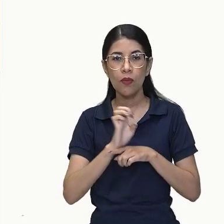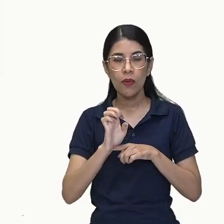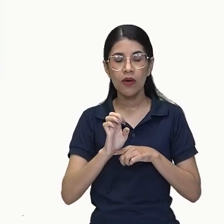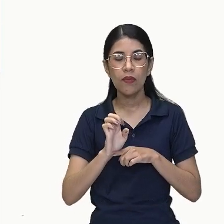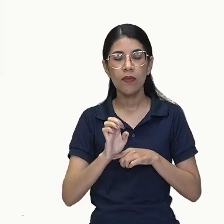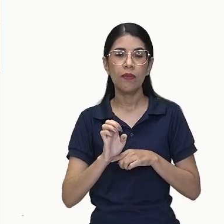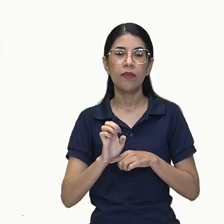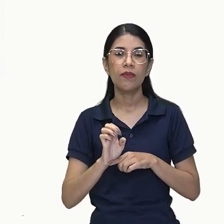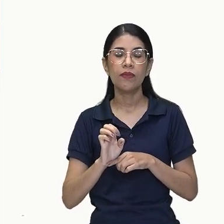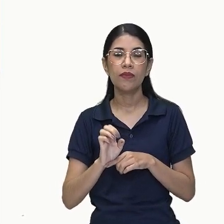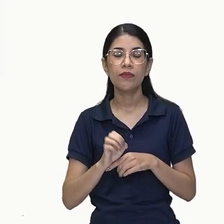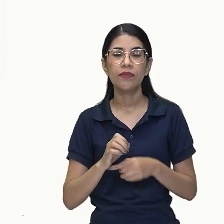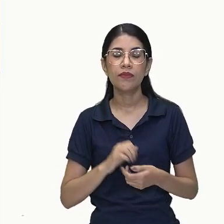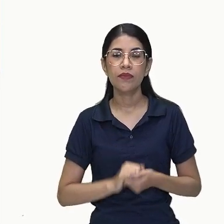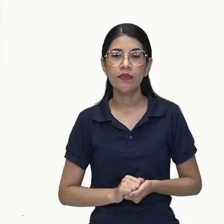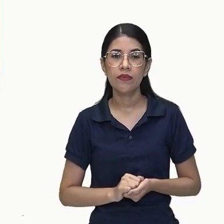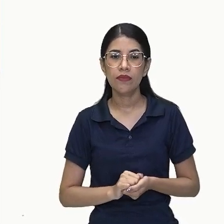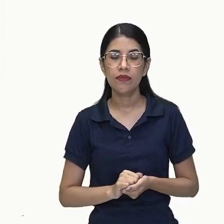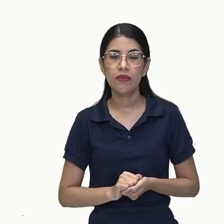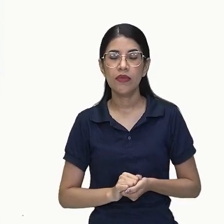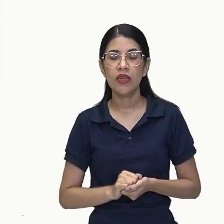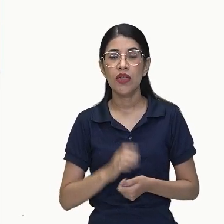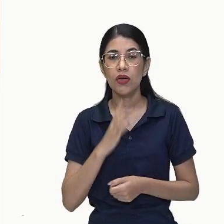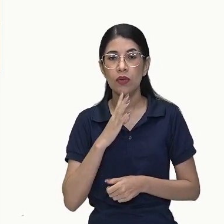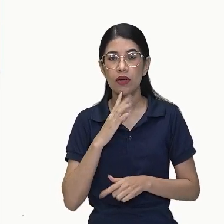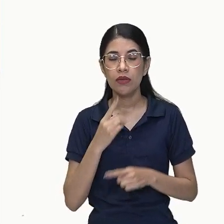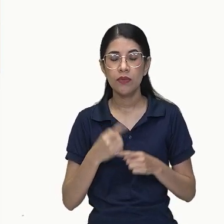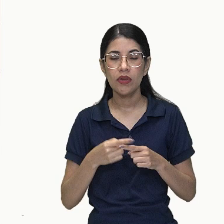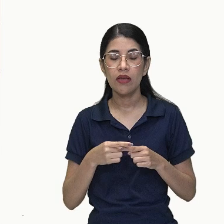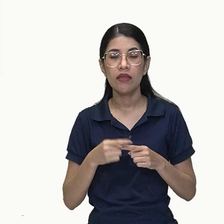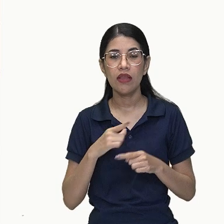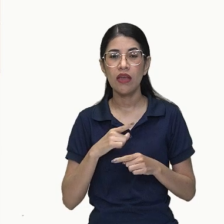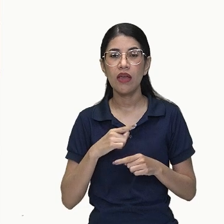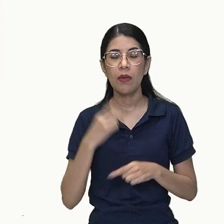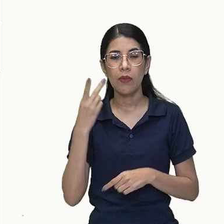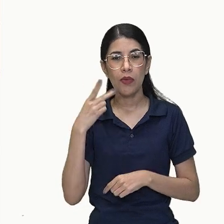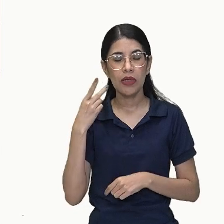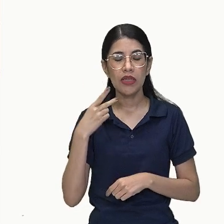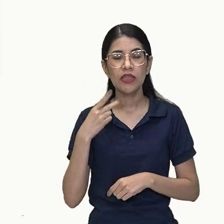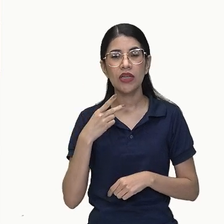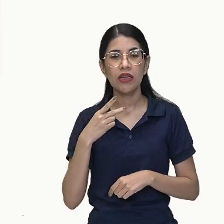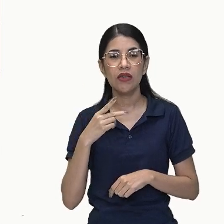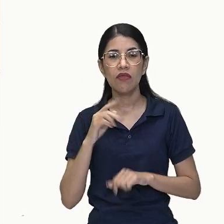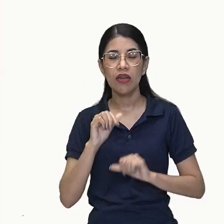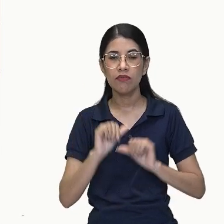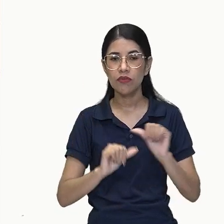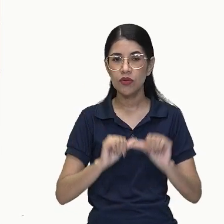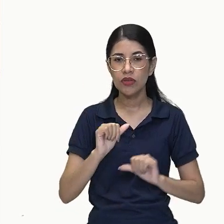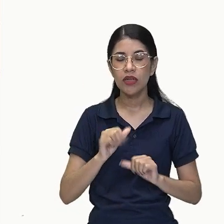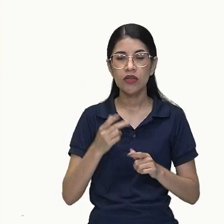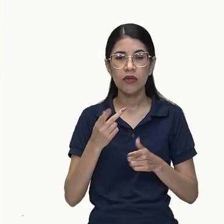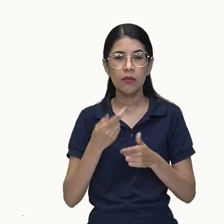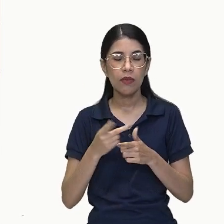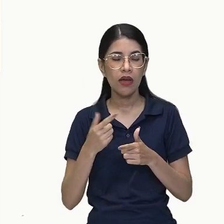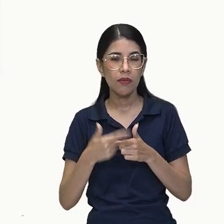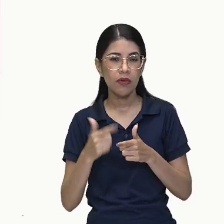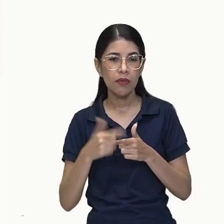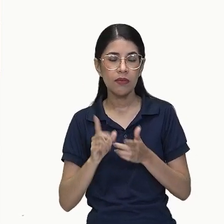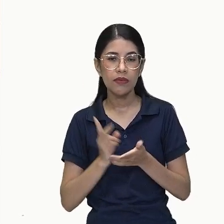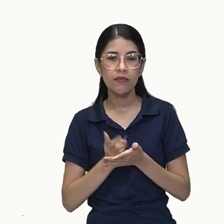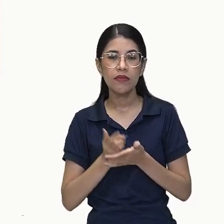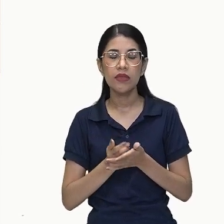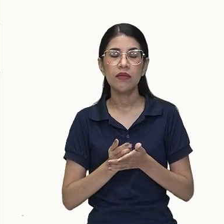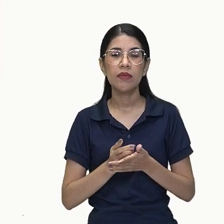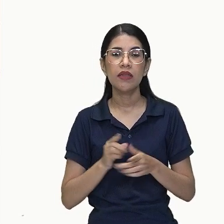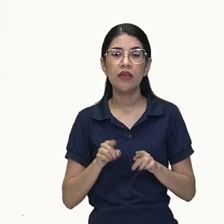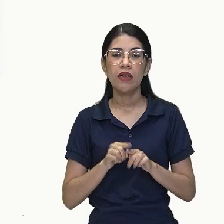Equador pela recente instabilidade política, né? Então eles usam aí a moeda deles já o